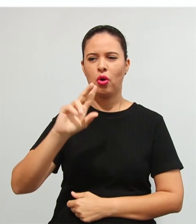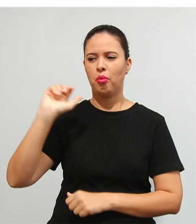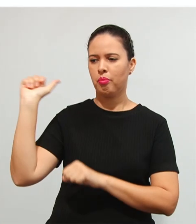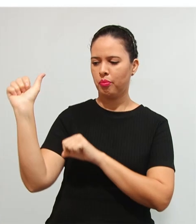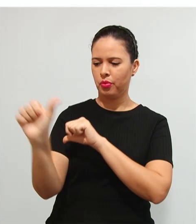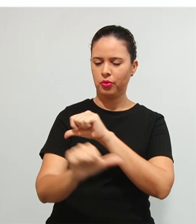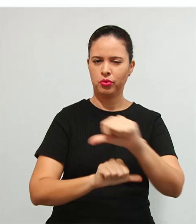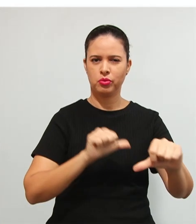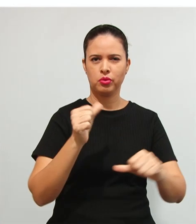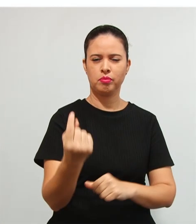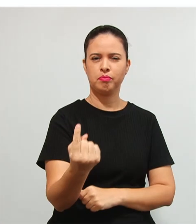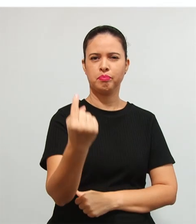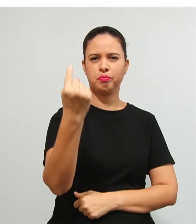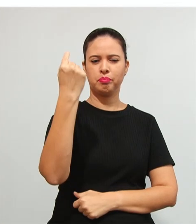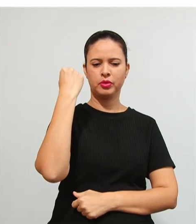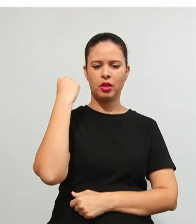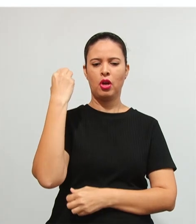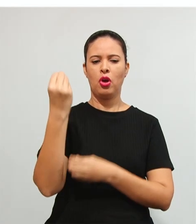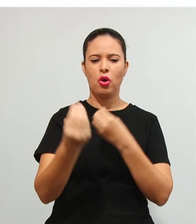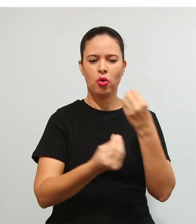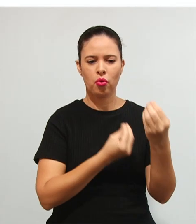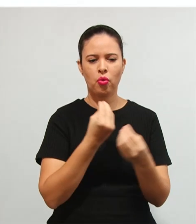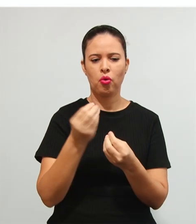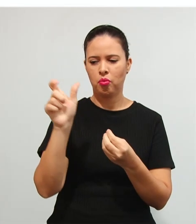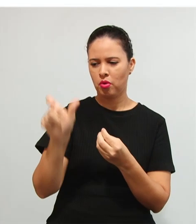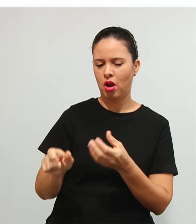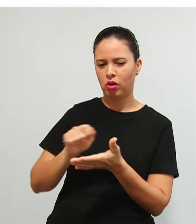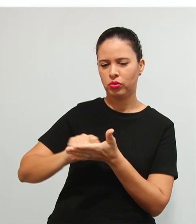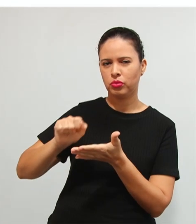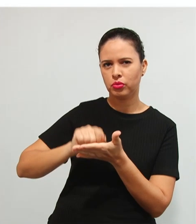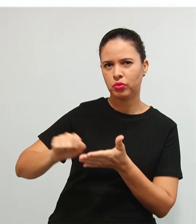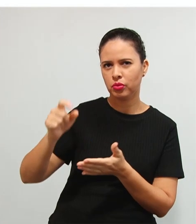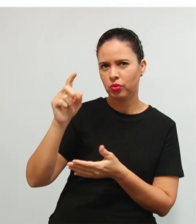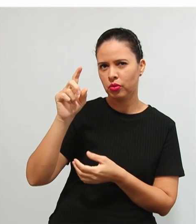como Marx, Nietzsche e Freud pensaram a história,